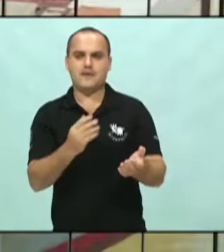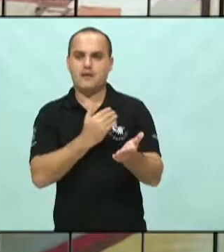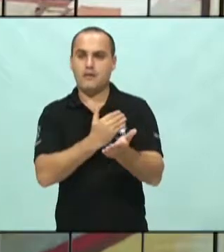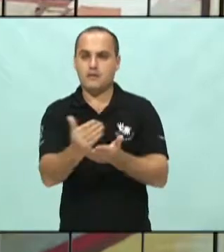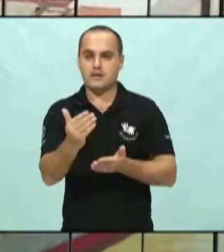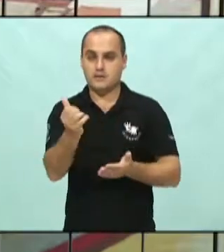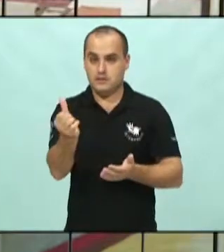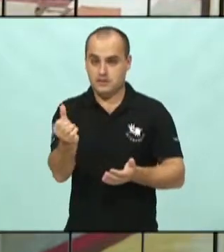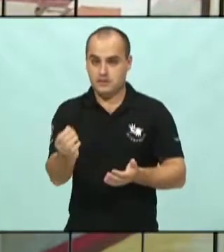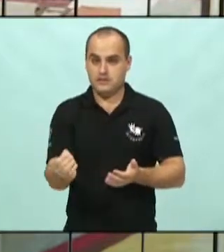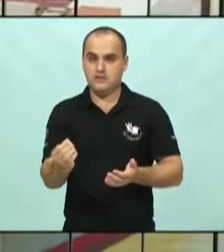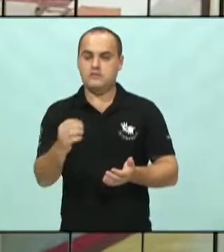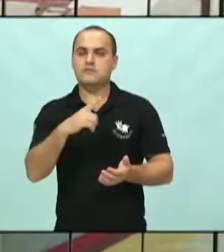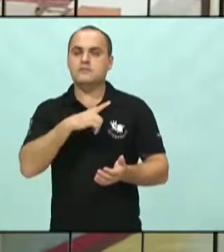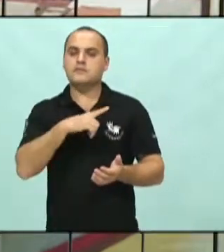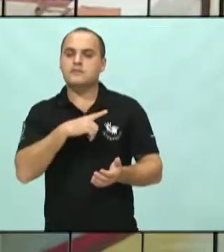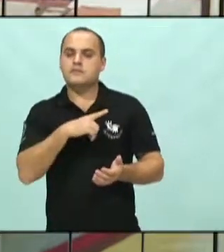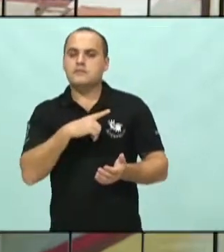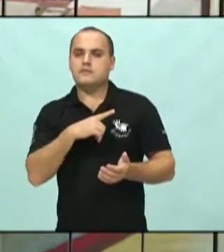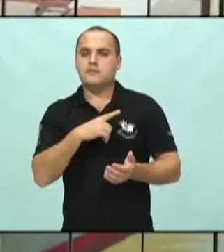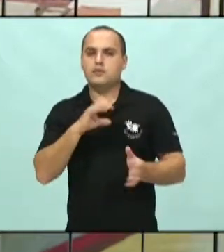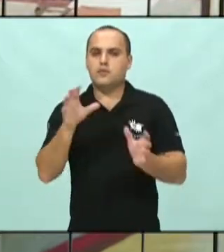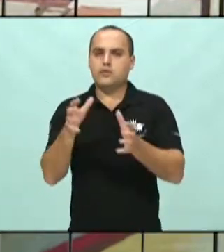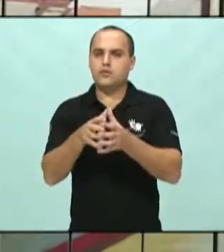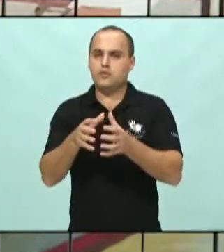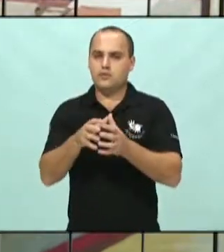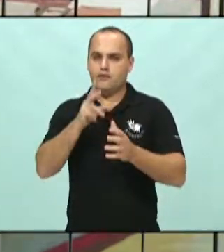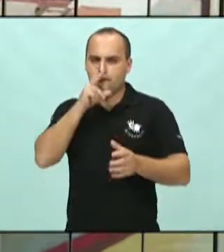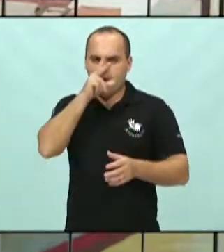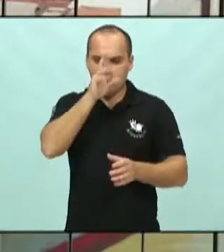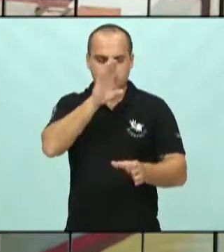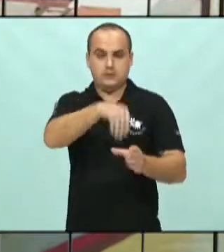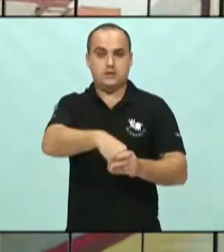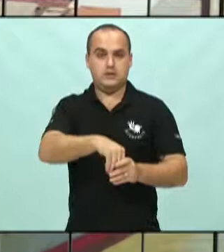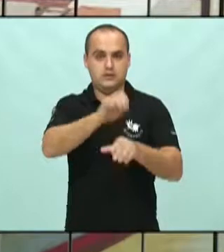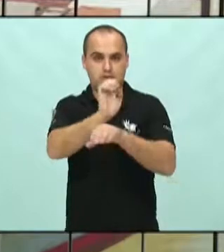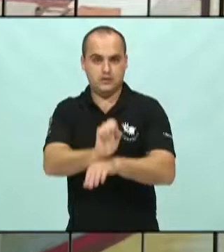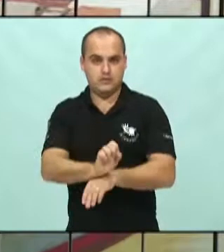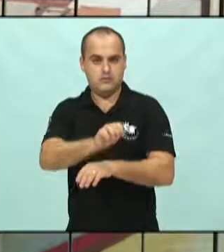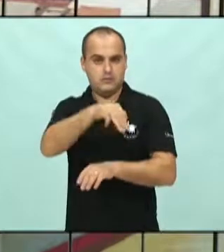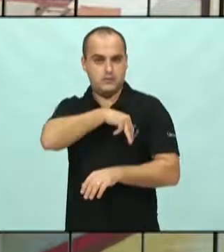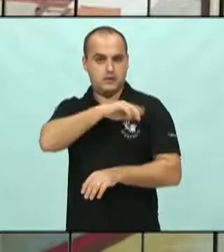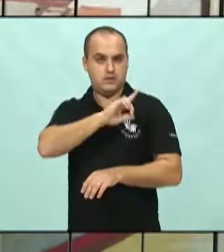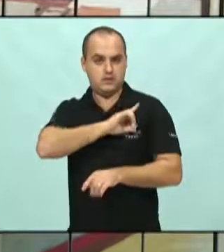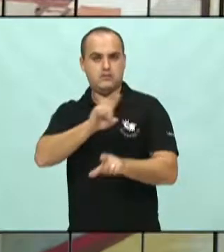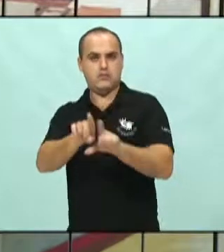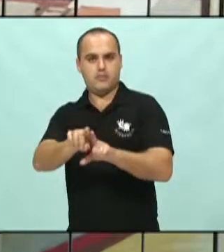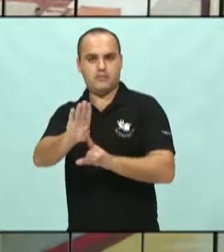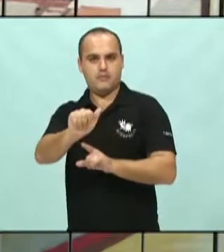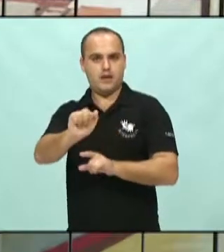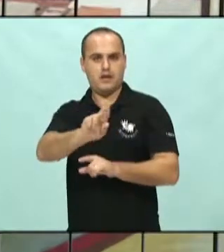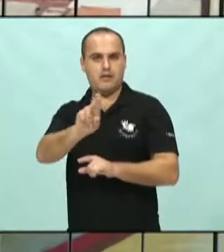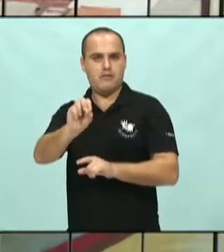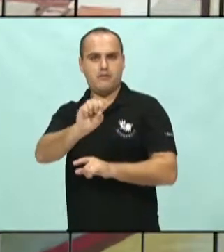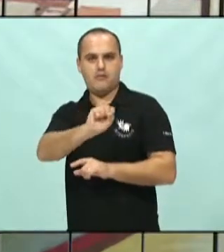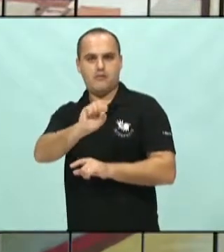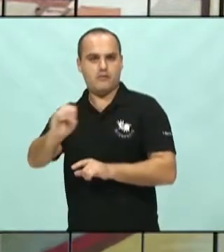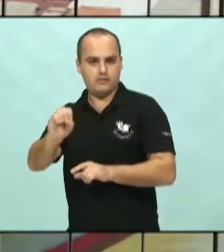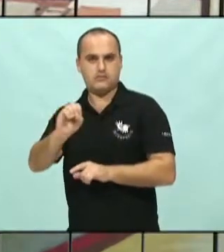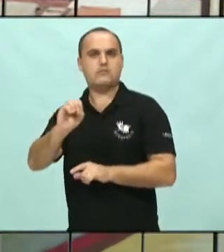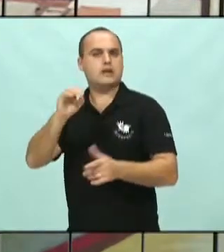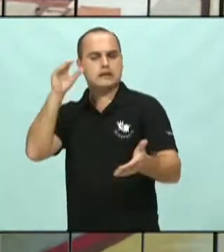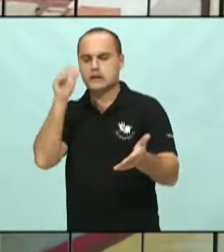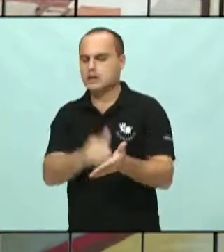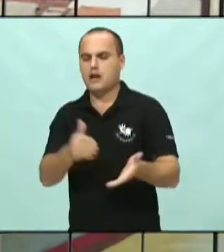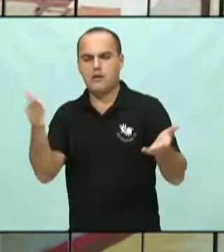dos anos 60 tinham times que eram muito fortes no estado, tanto o Marcílio como o Barroso, e fizeram grandes clássicos que até